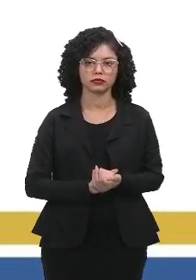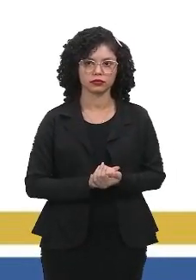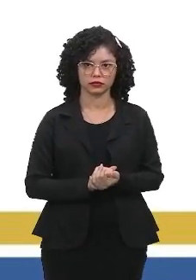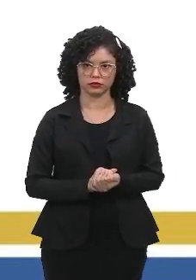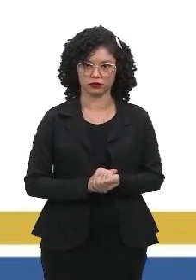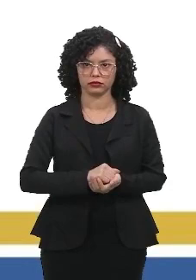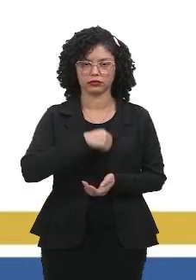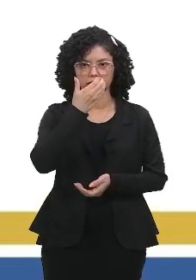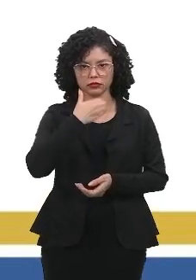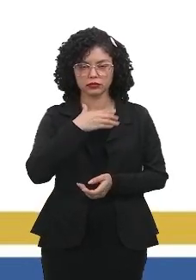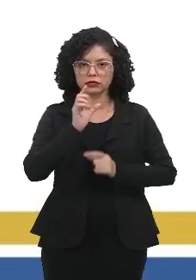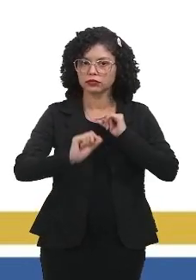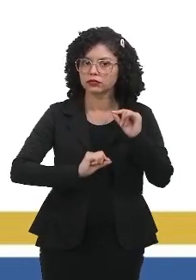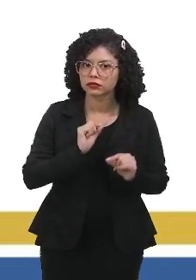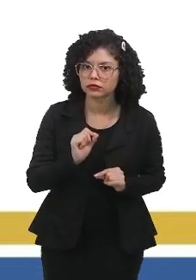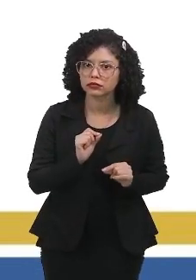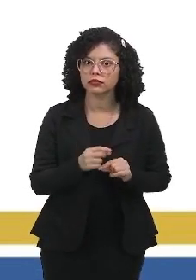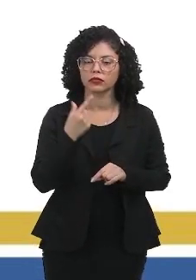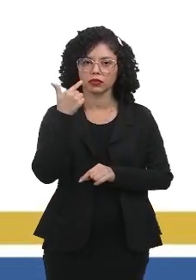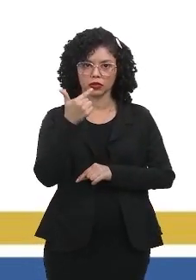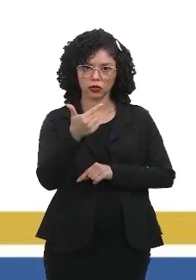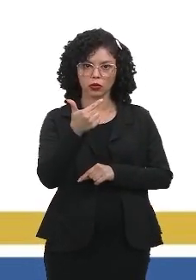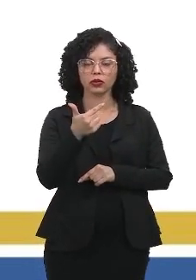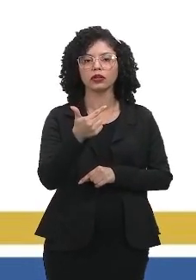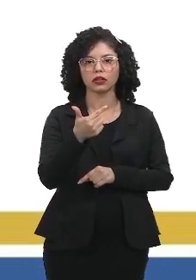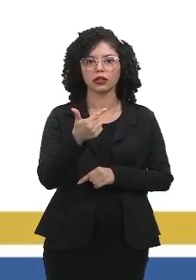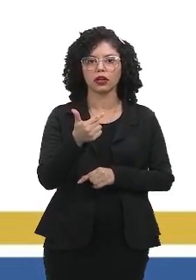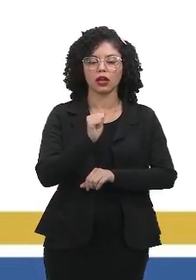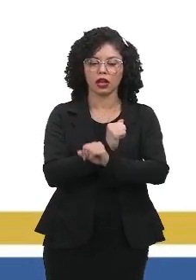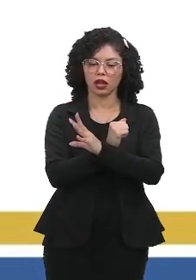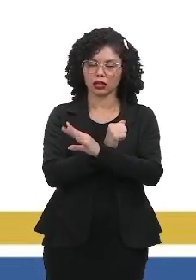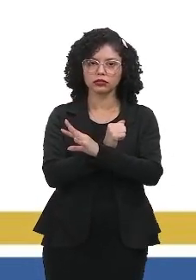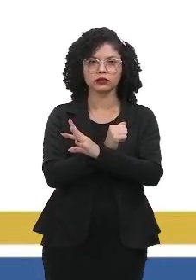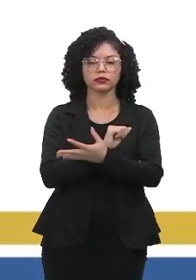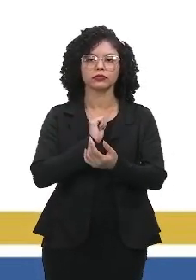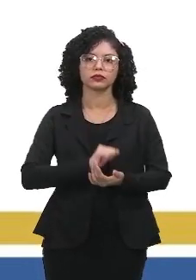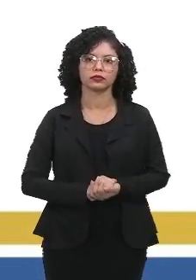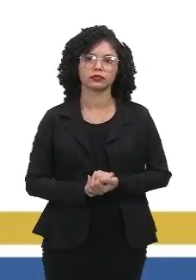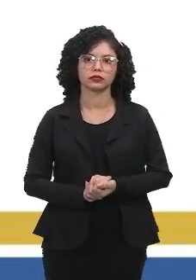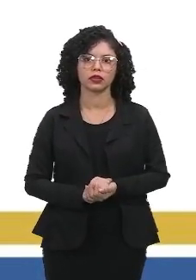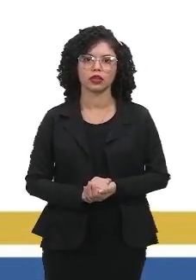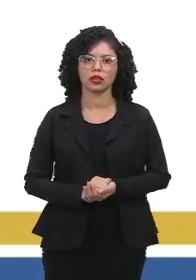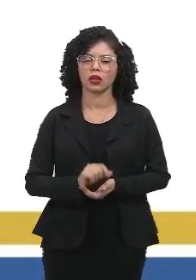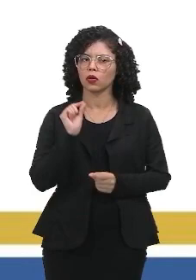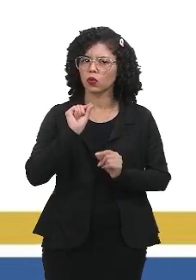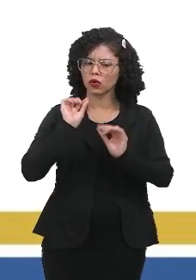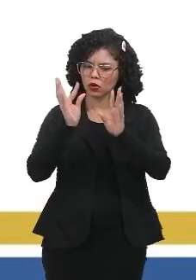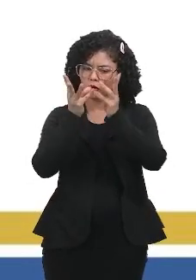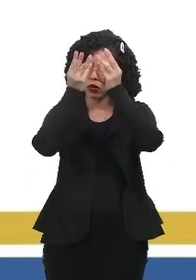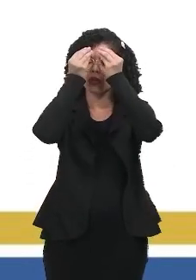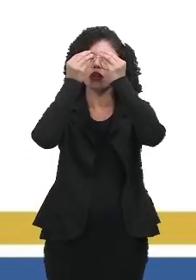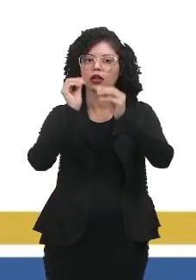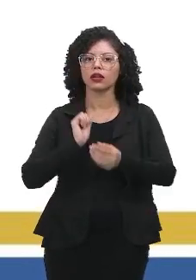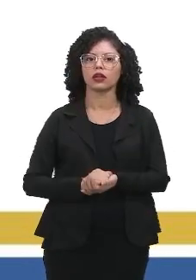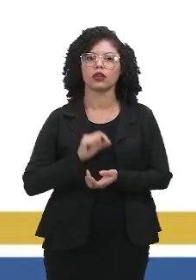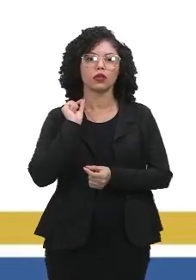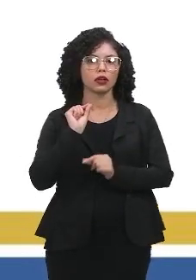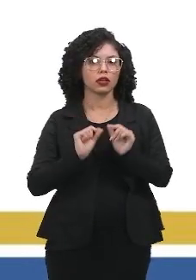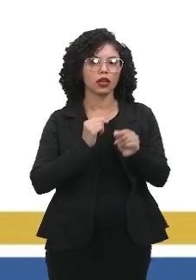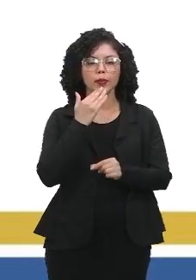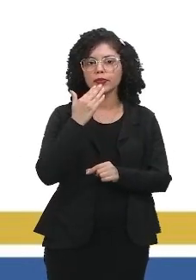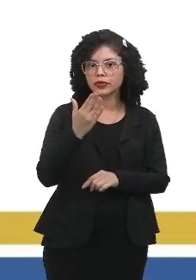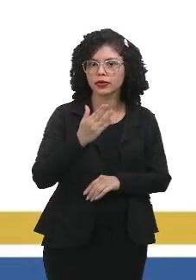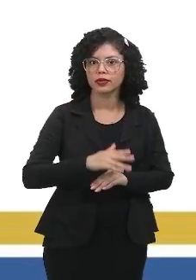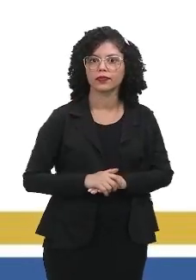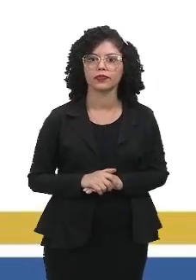frutose essa frutose em dois ácidos pirúvico e sobram eu tô frisando isso aqui porque é o que a questão vai